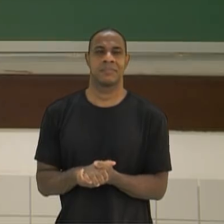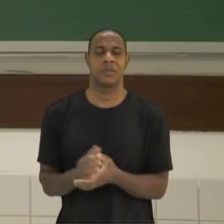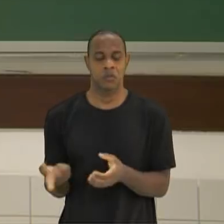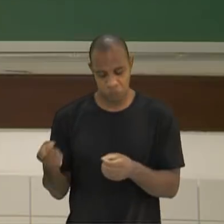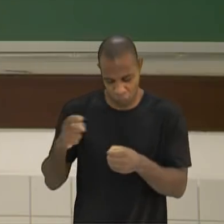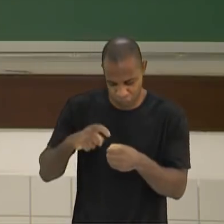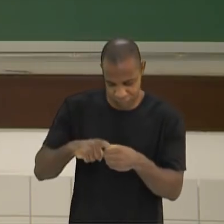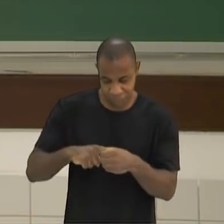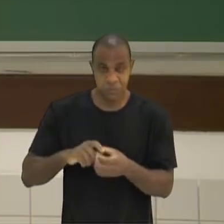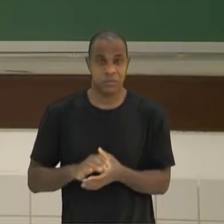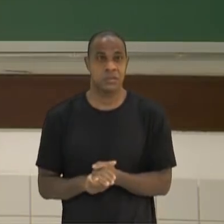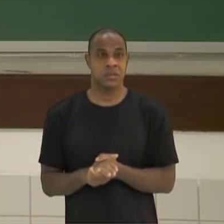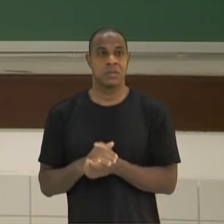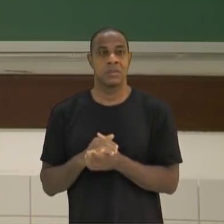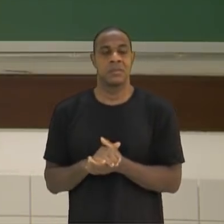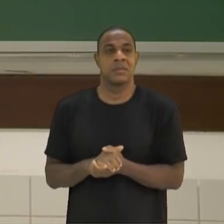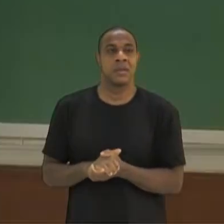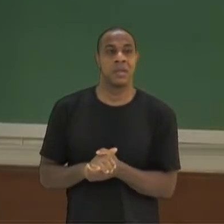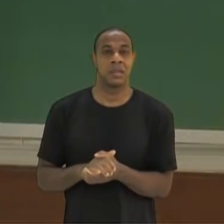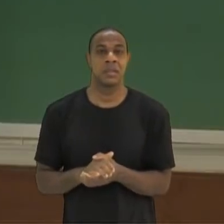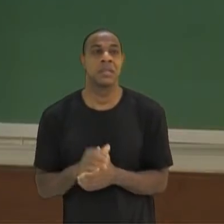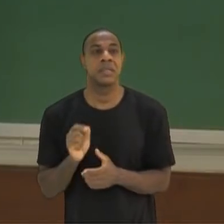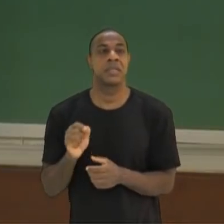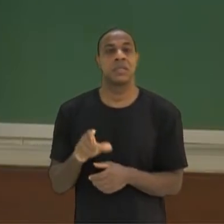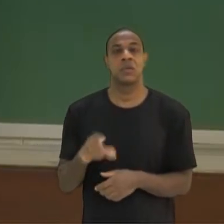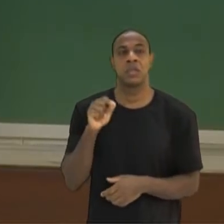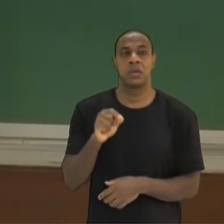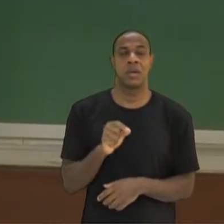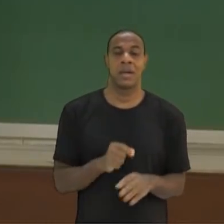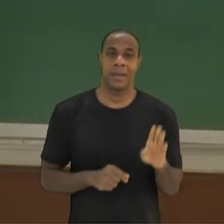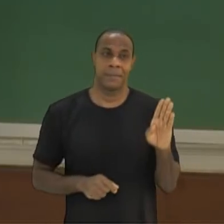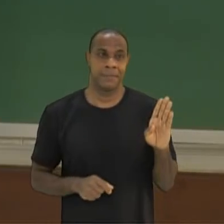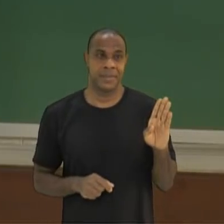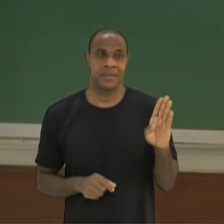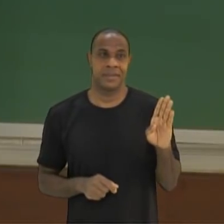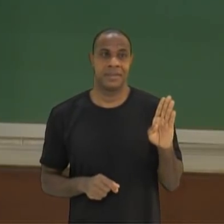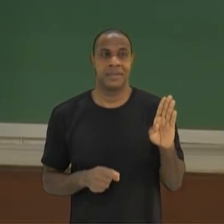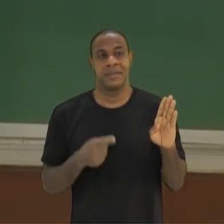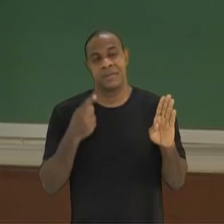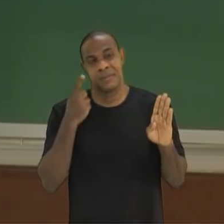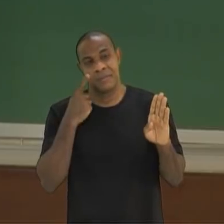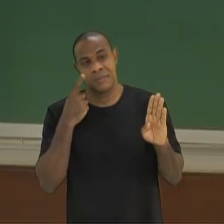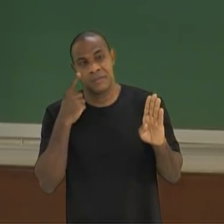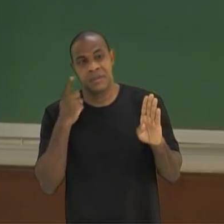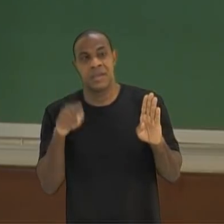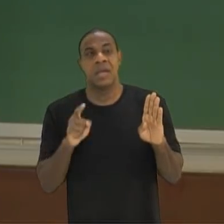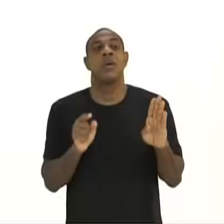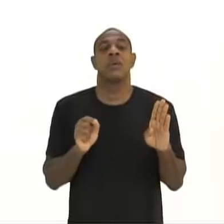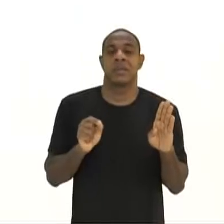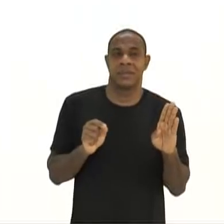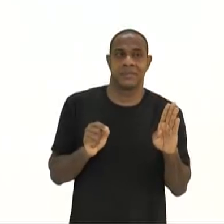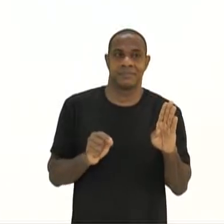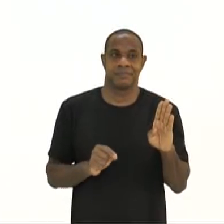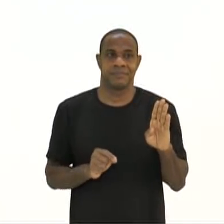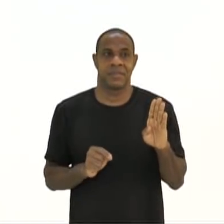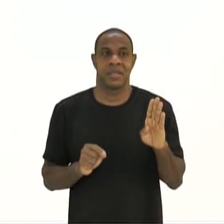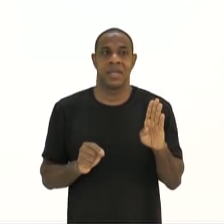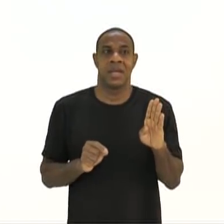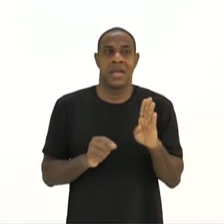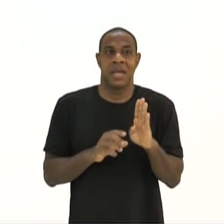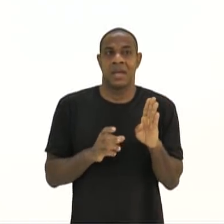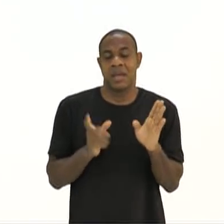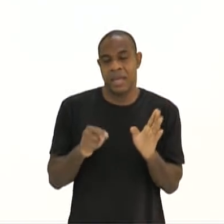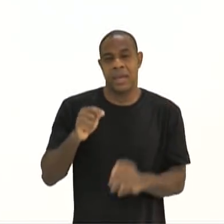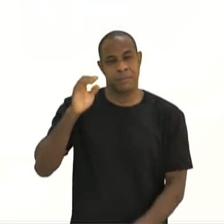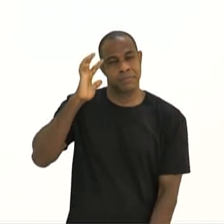Retornando então, pessoal, observem que quem assinalou a letra B, né, trata-se de uma crônica filosófica, pois apresenta uma